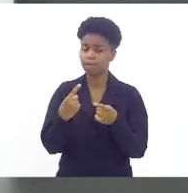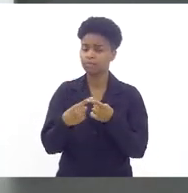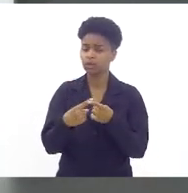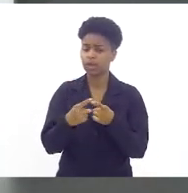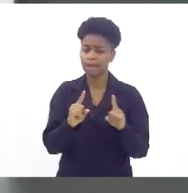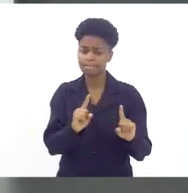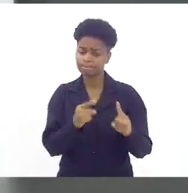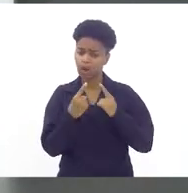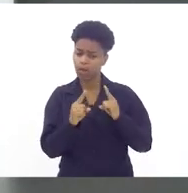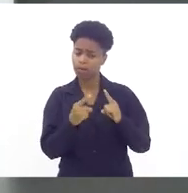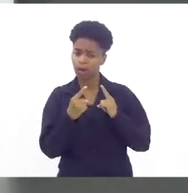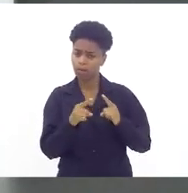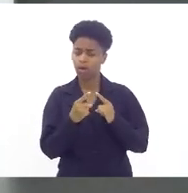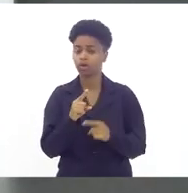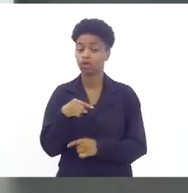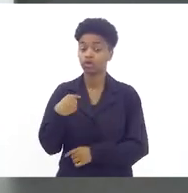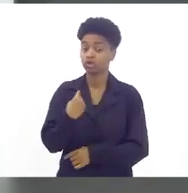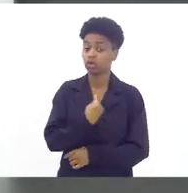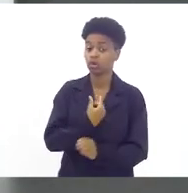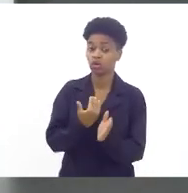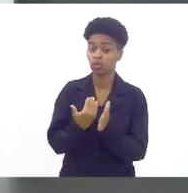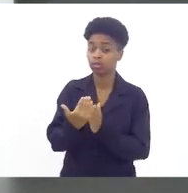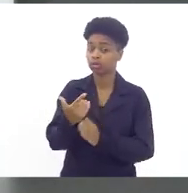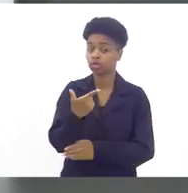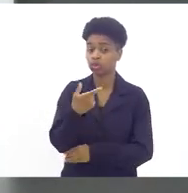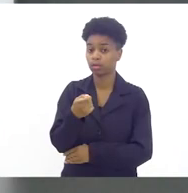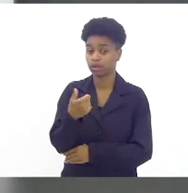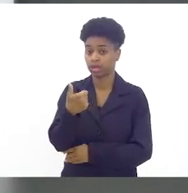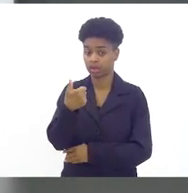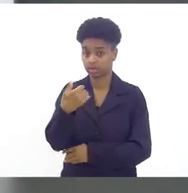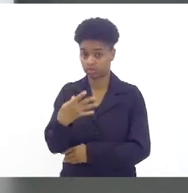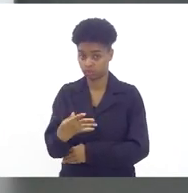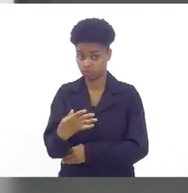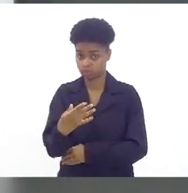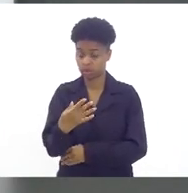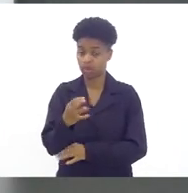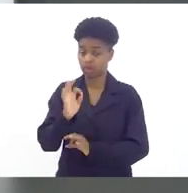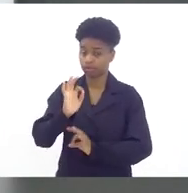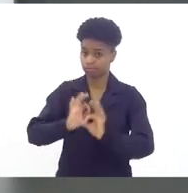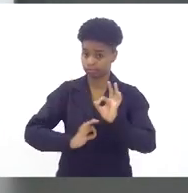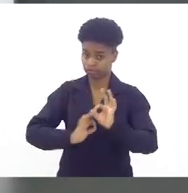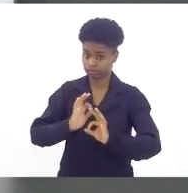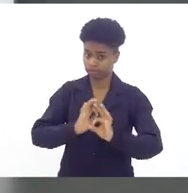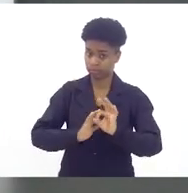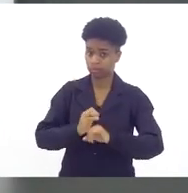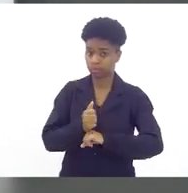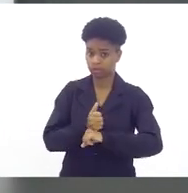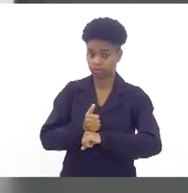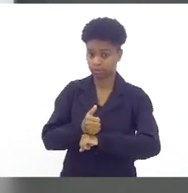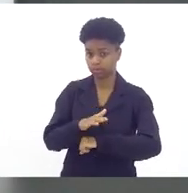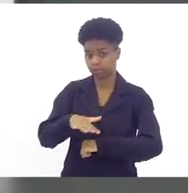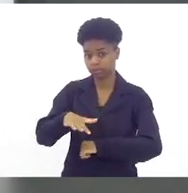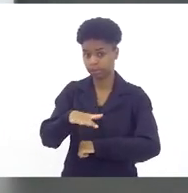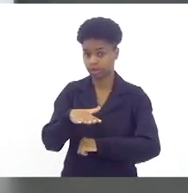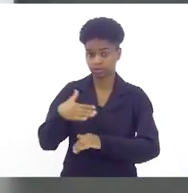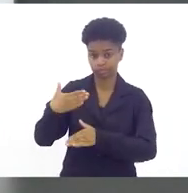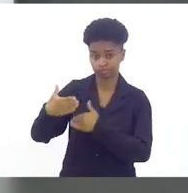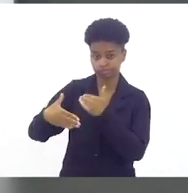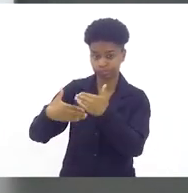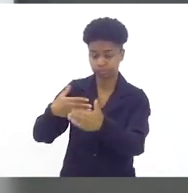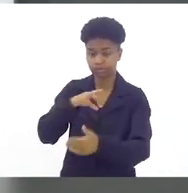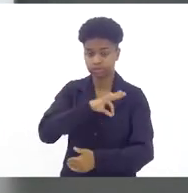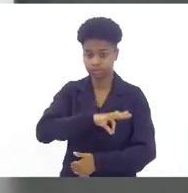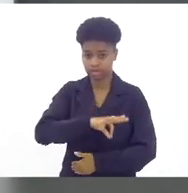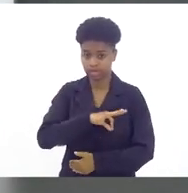carreira nós construímos em 2014 um plano de cargos salário justamente para valorizar a carreira do